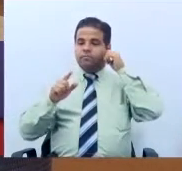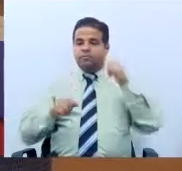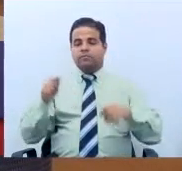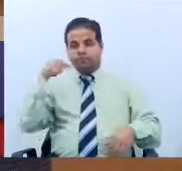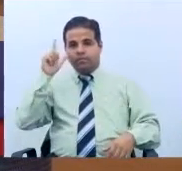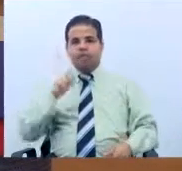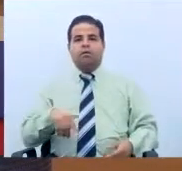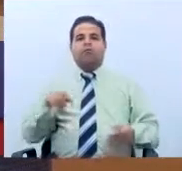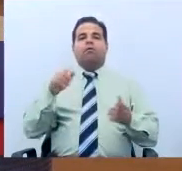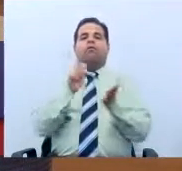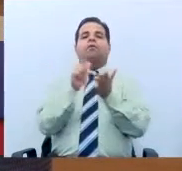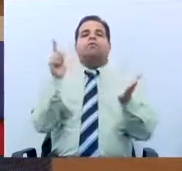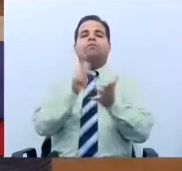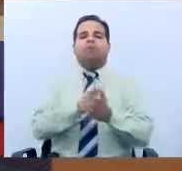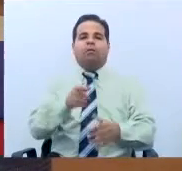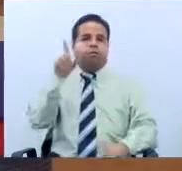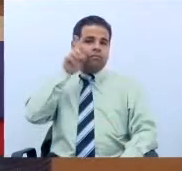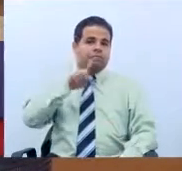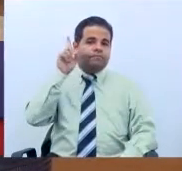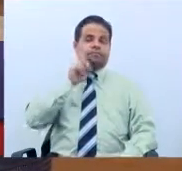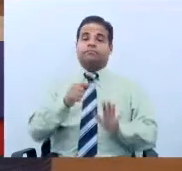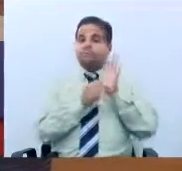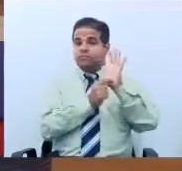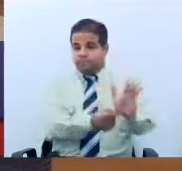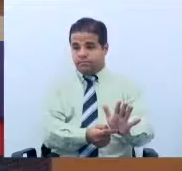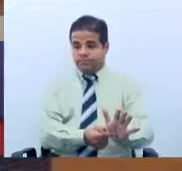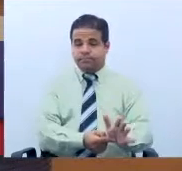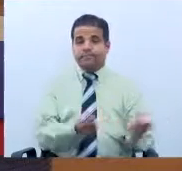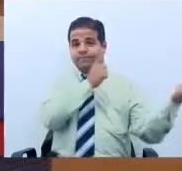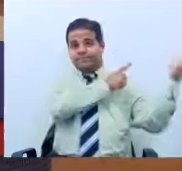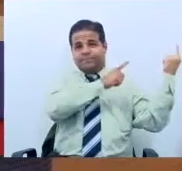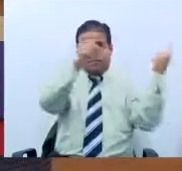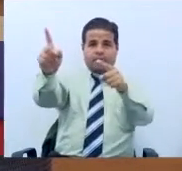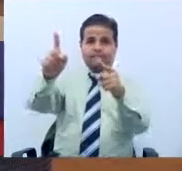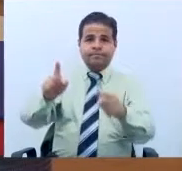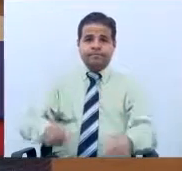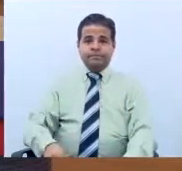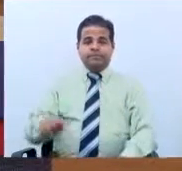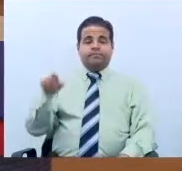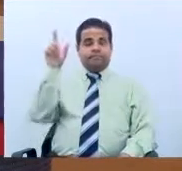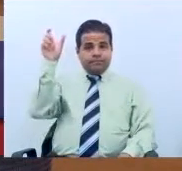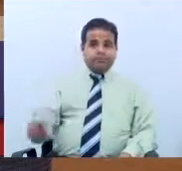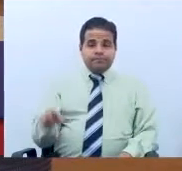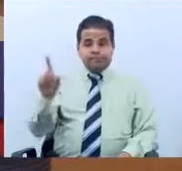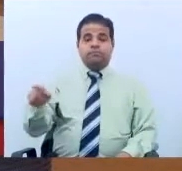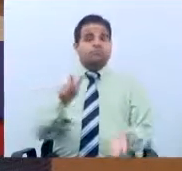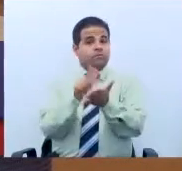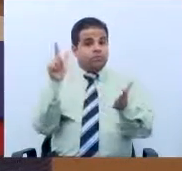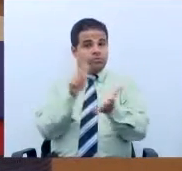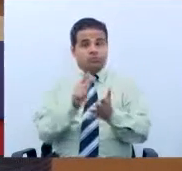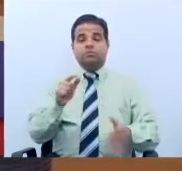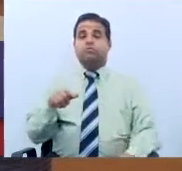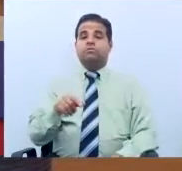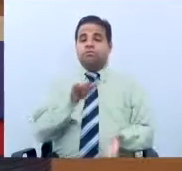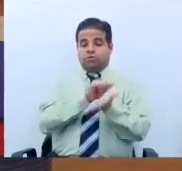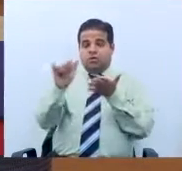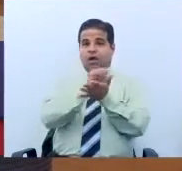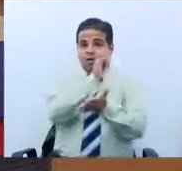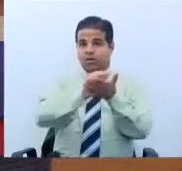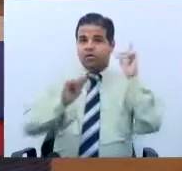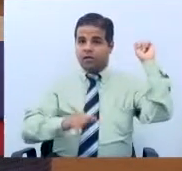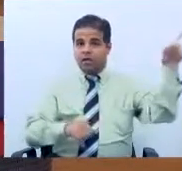York Times, estava mostrando e condenamos o New York Times, que é um grande jornal de direita,